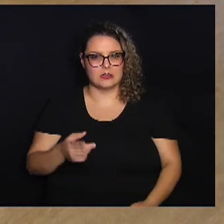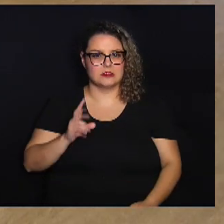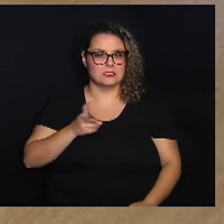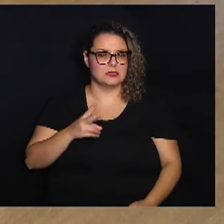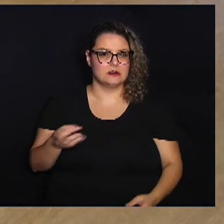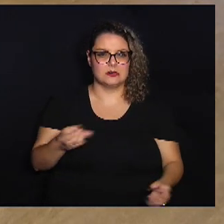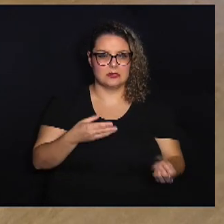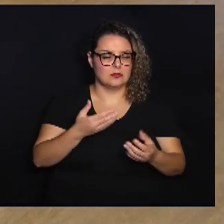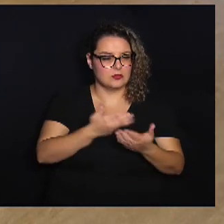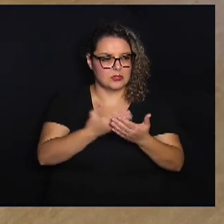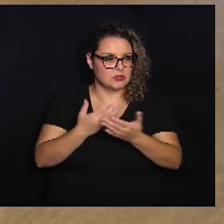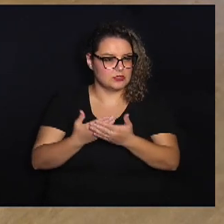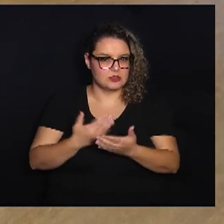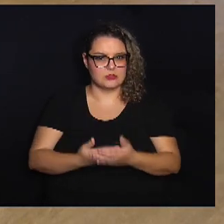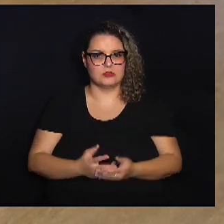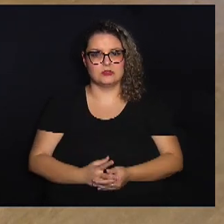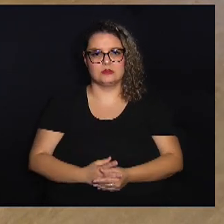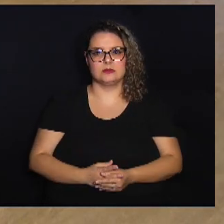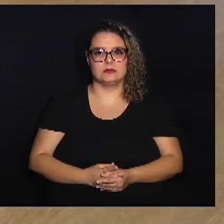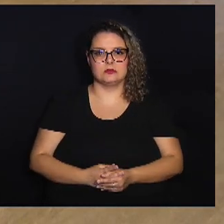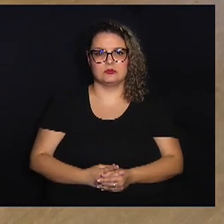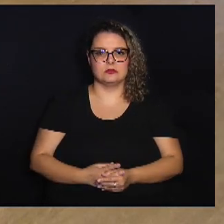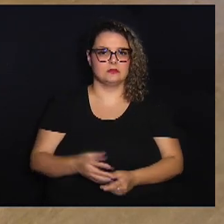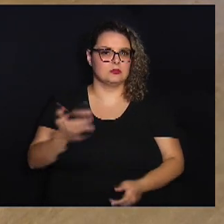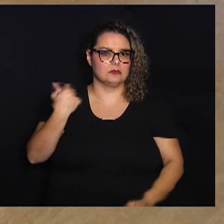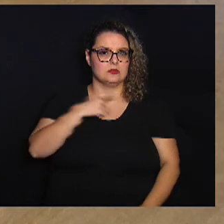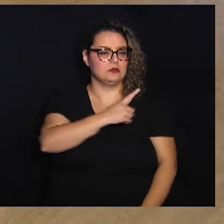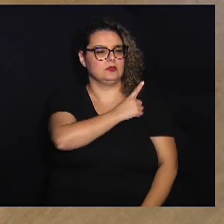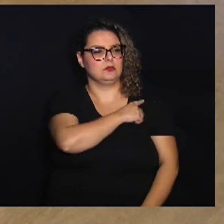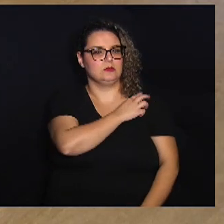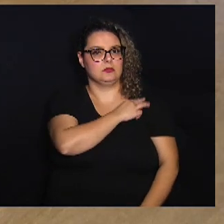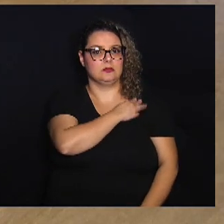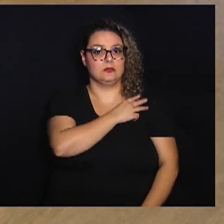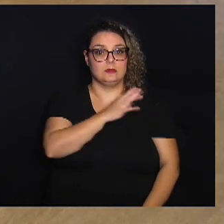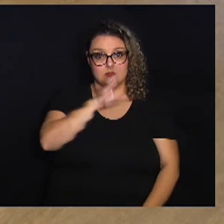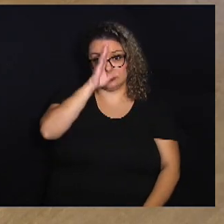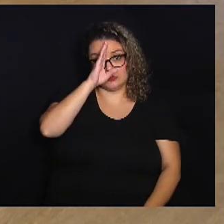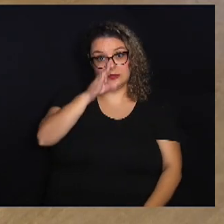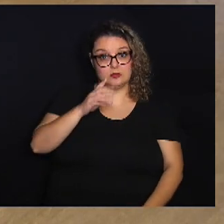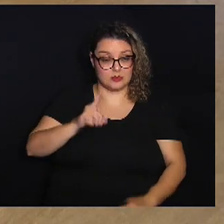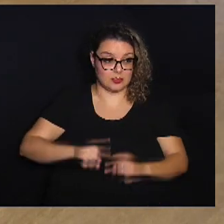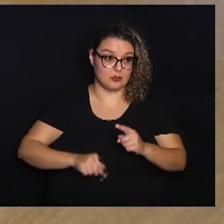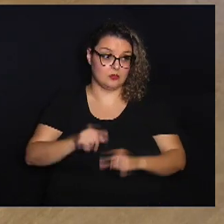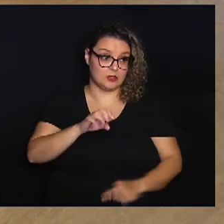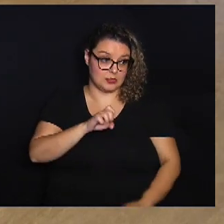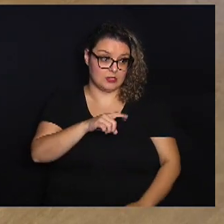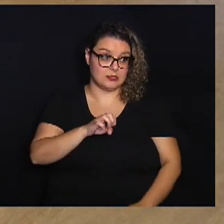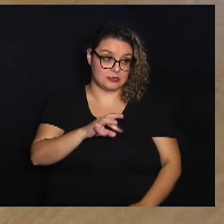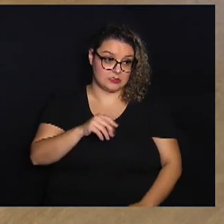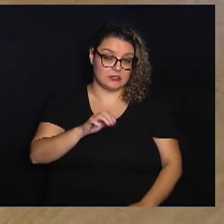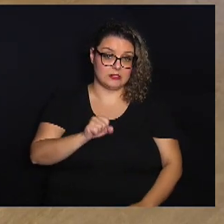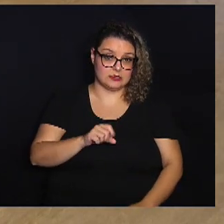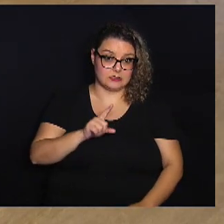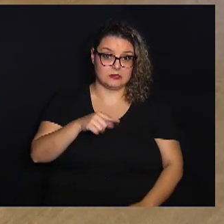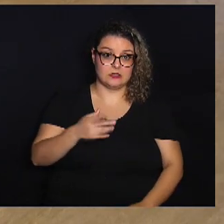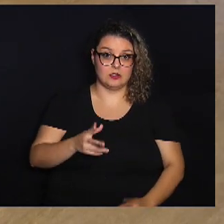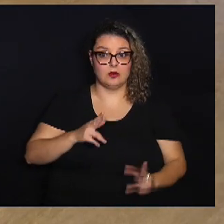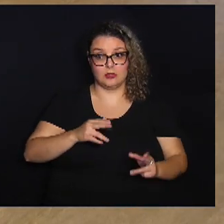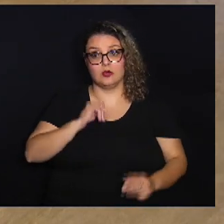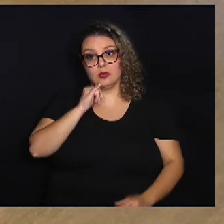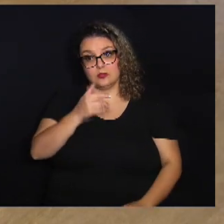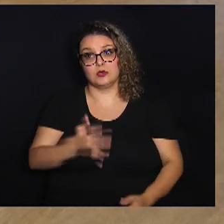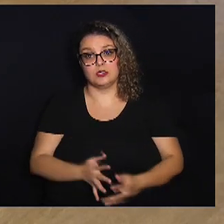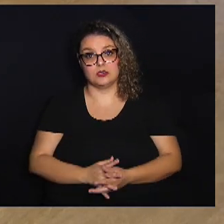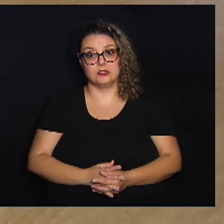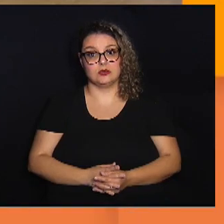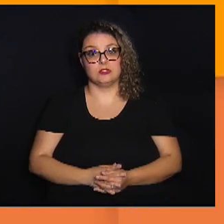atualizando, estudando muito, desde a época do ensino médio, principalmente com as matérias de exatas, né? Como a gente já disse.